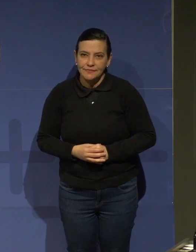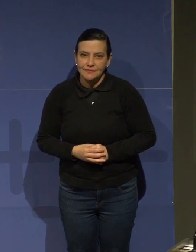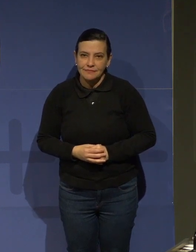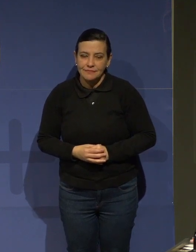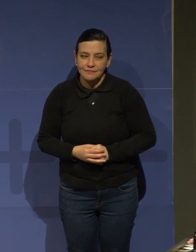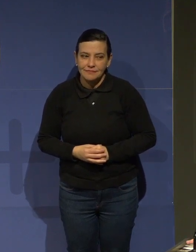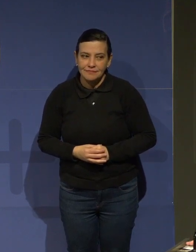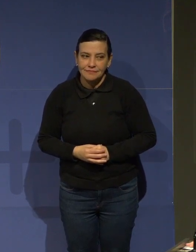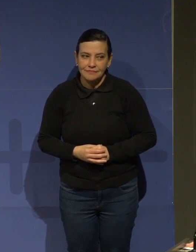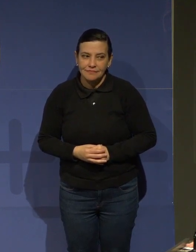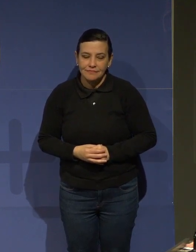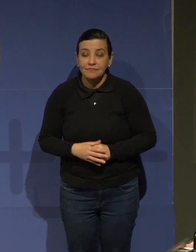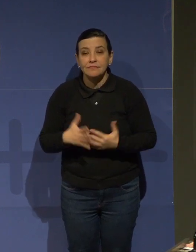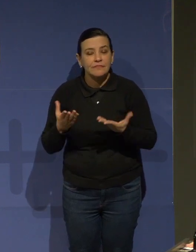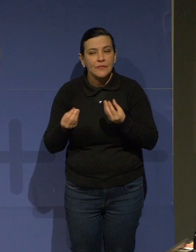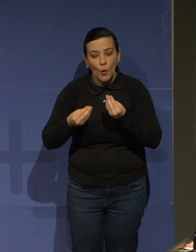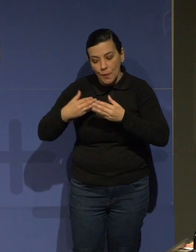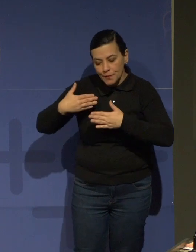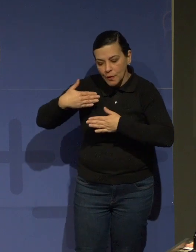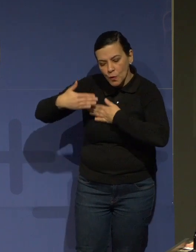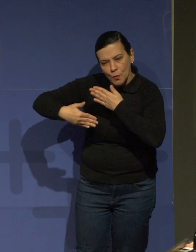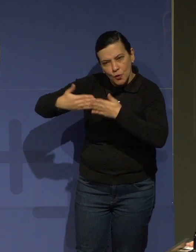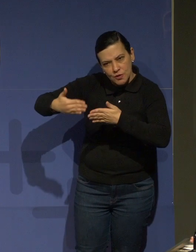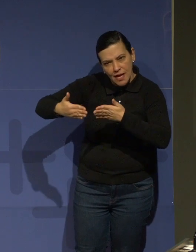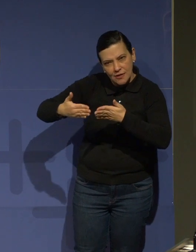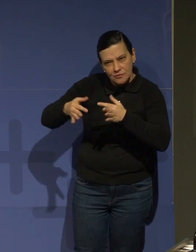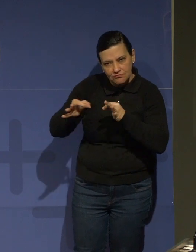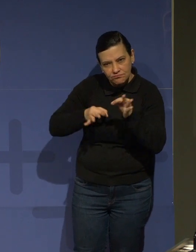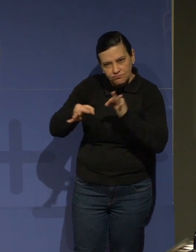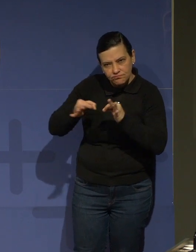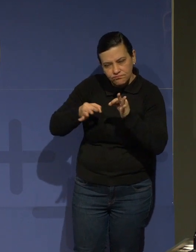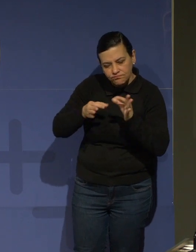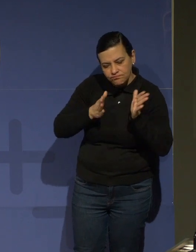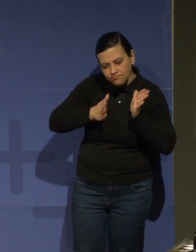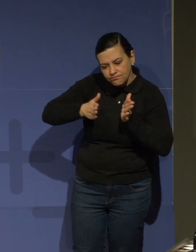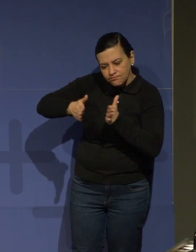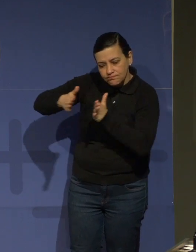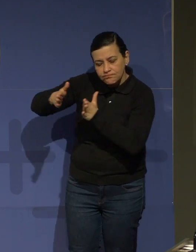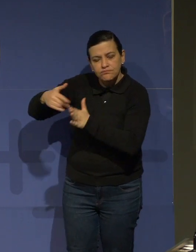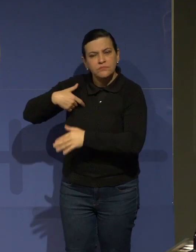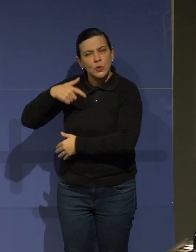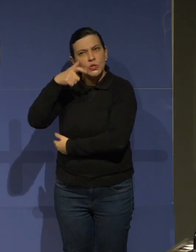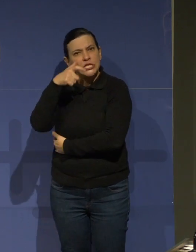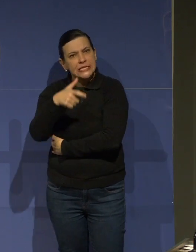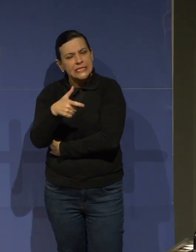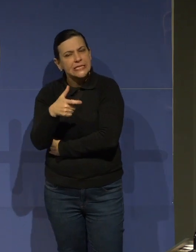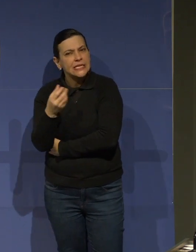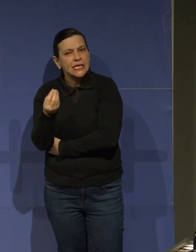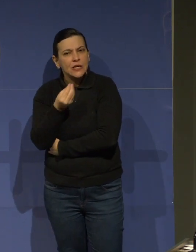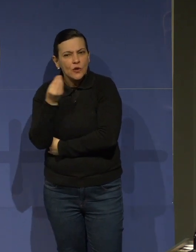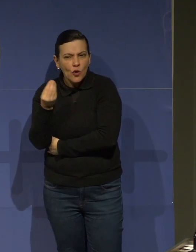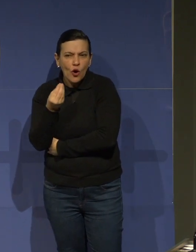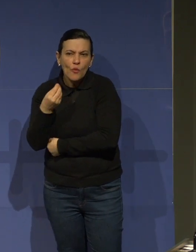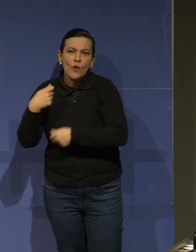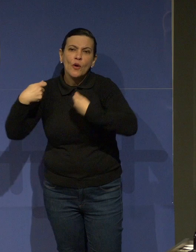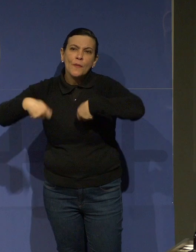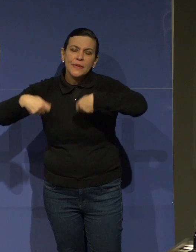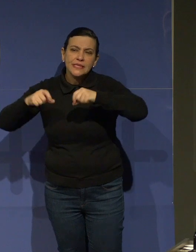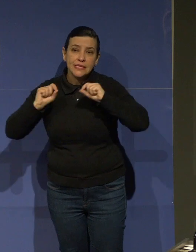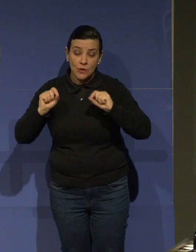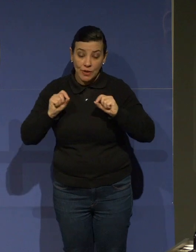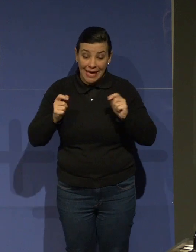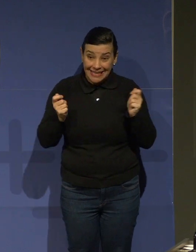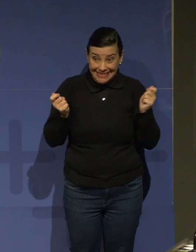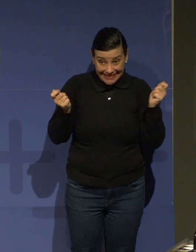Ok. Como parte do processo, eu acho que é interessante também a gente começar a quebrar nas várias coisas que são